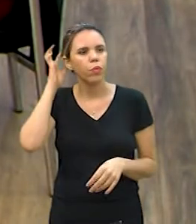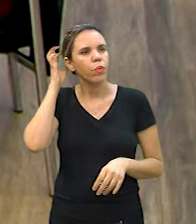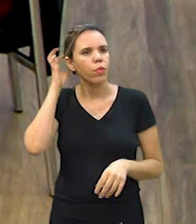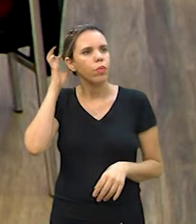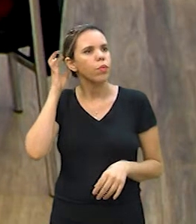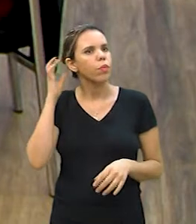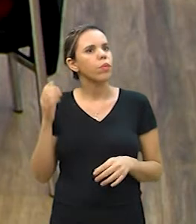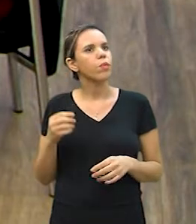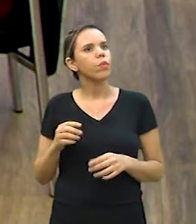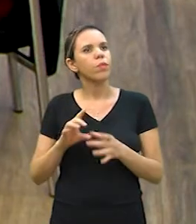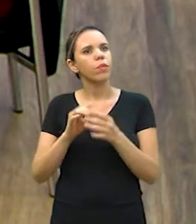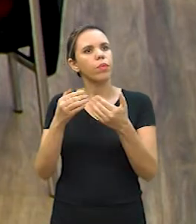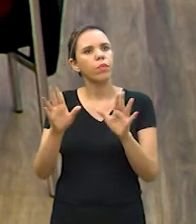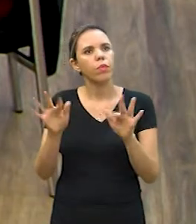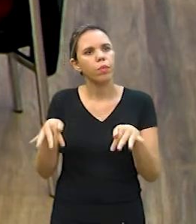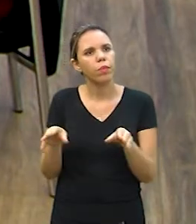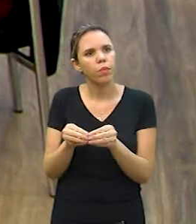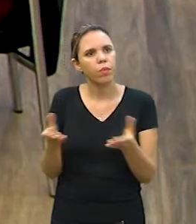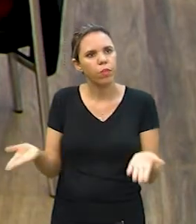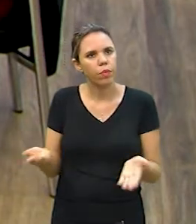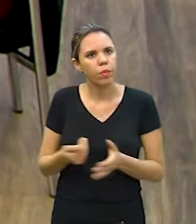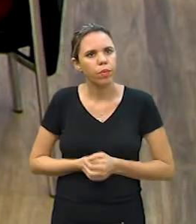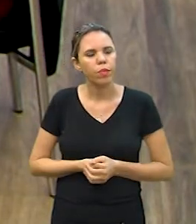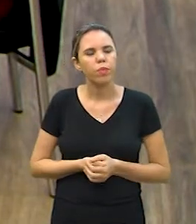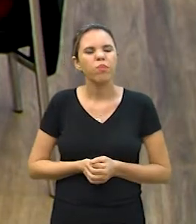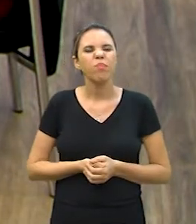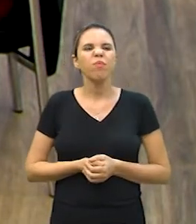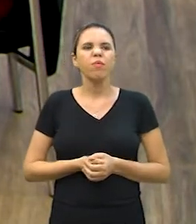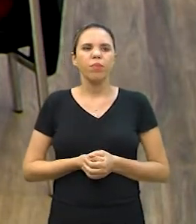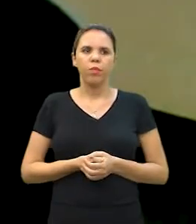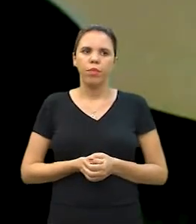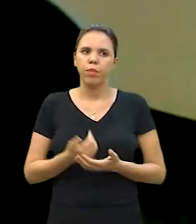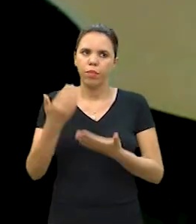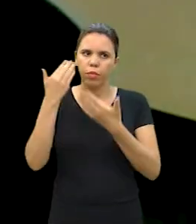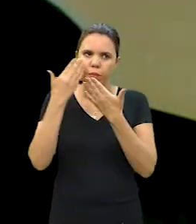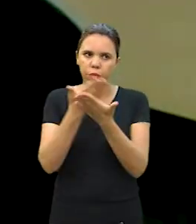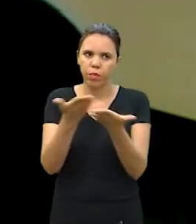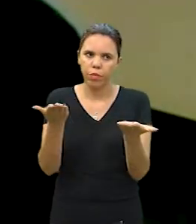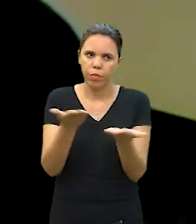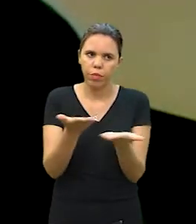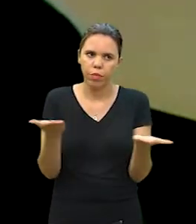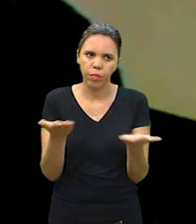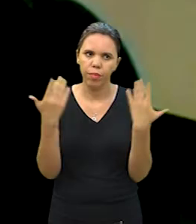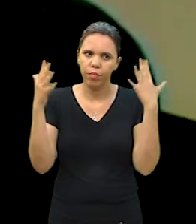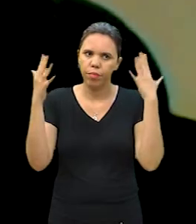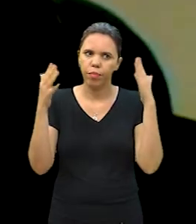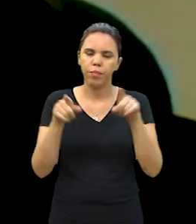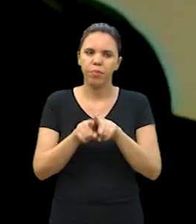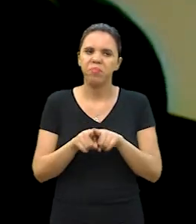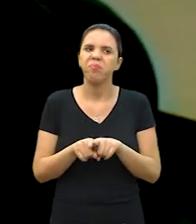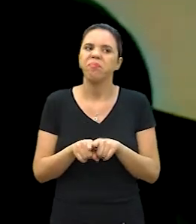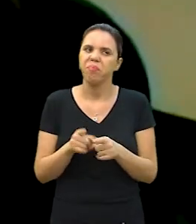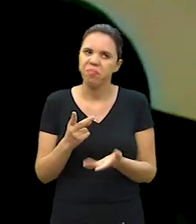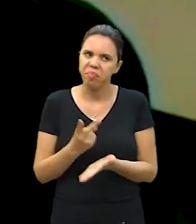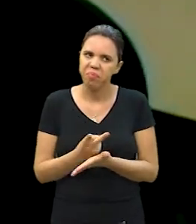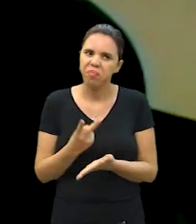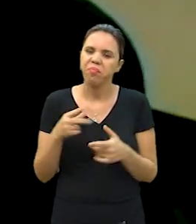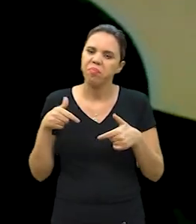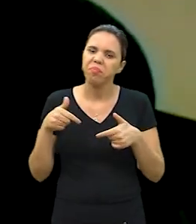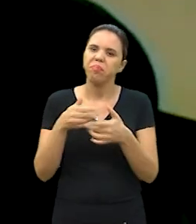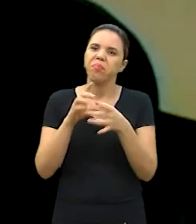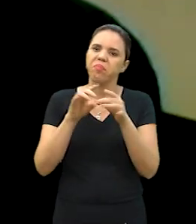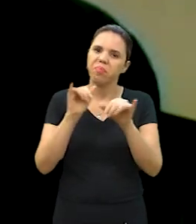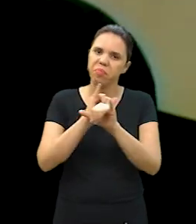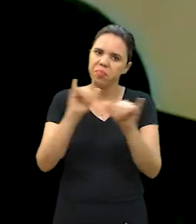outros assuntos e espaço aberto aí para suas considerações finais. Eu é que agradeço vocês, parabenizo mesmo por